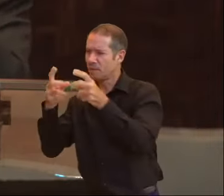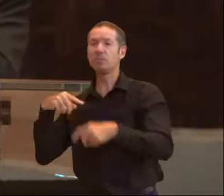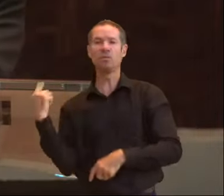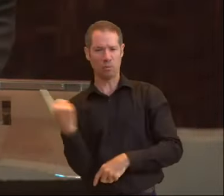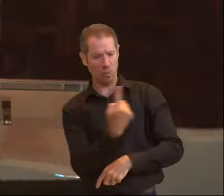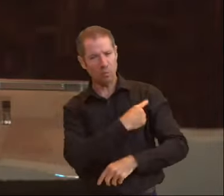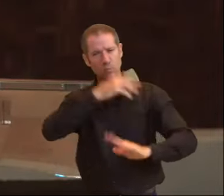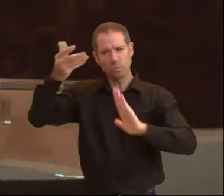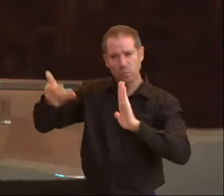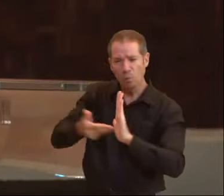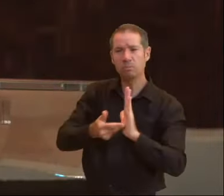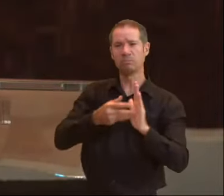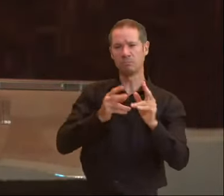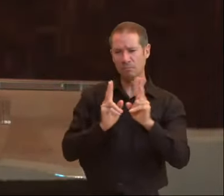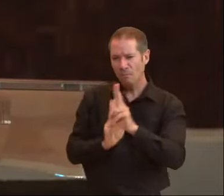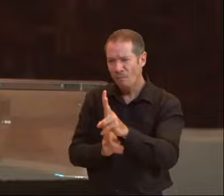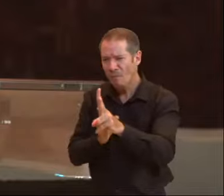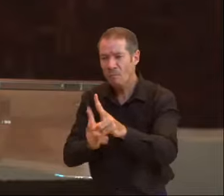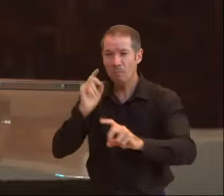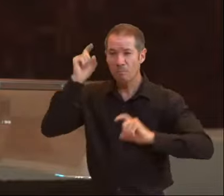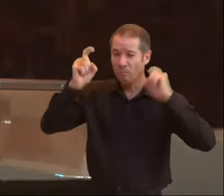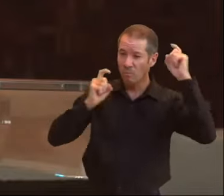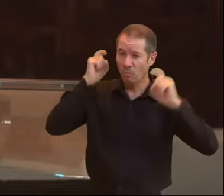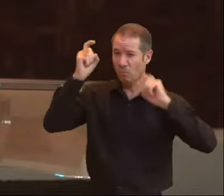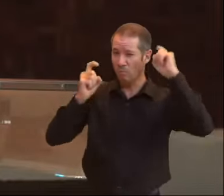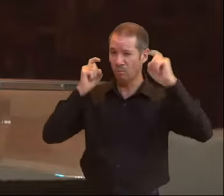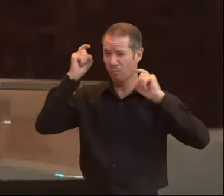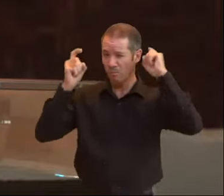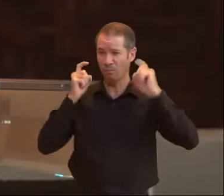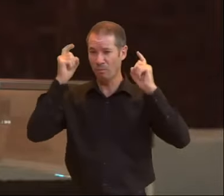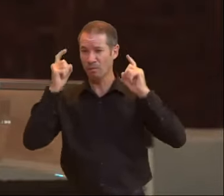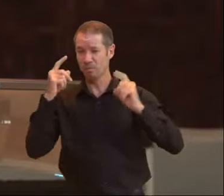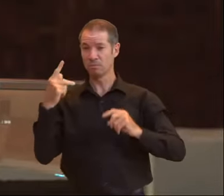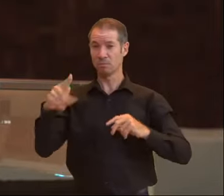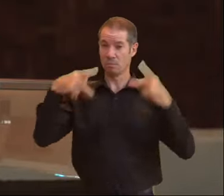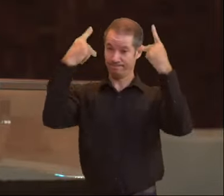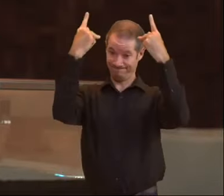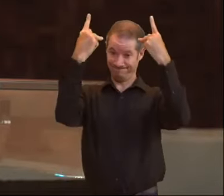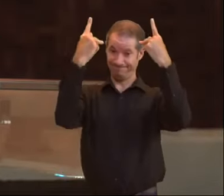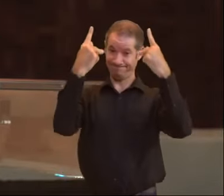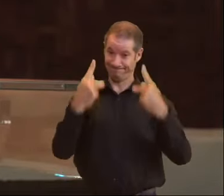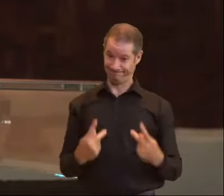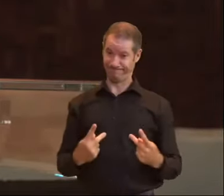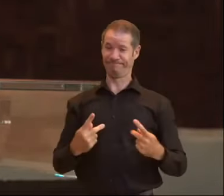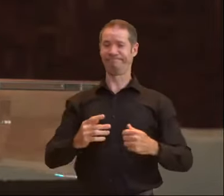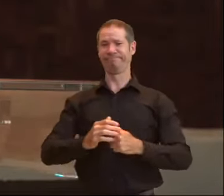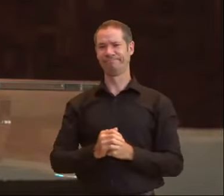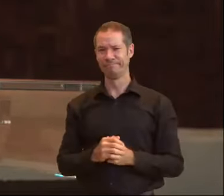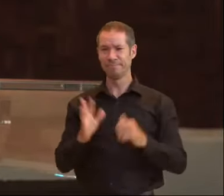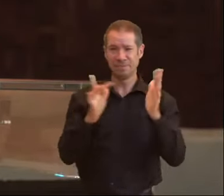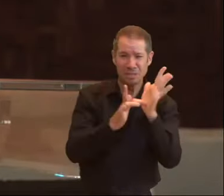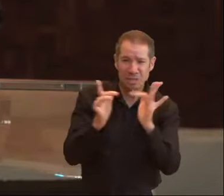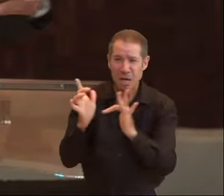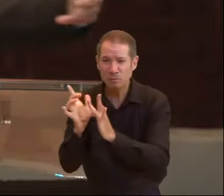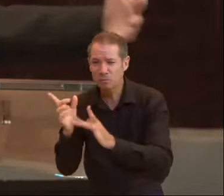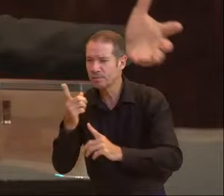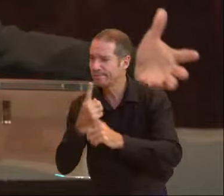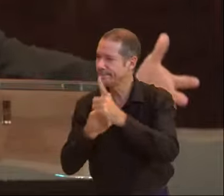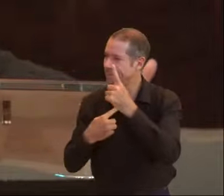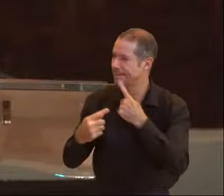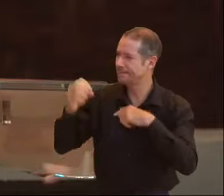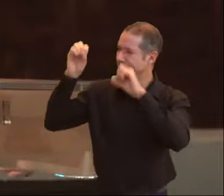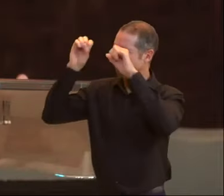percebemos, ele sempre preocupado com o ser humano. Ele sempre